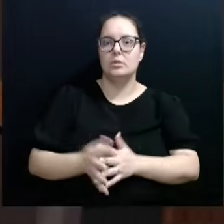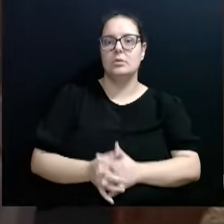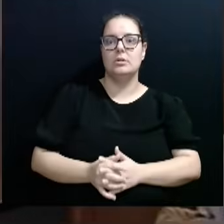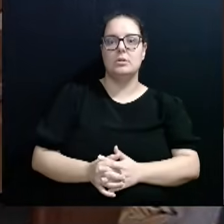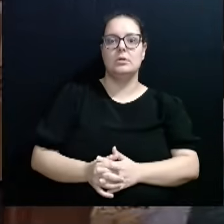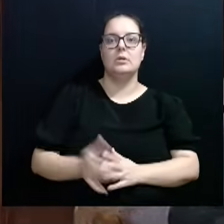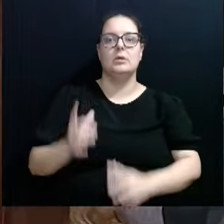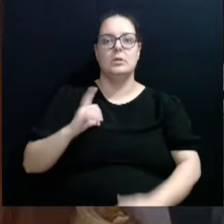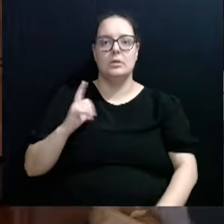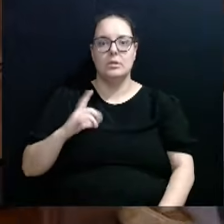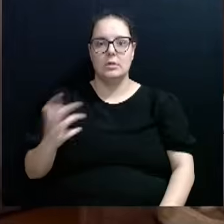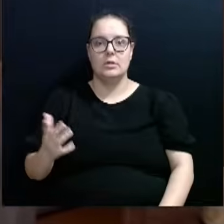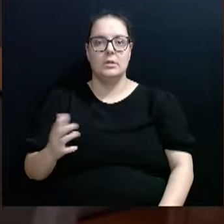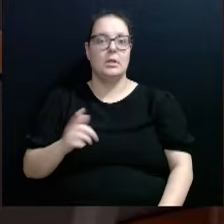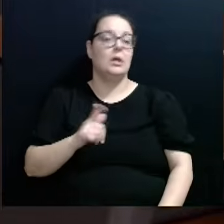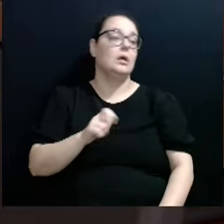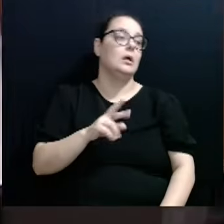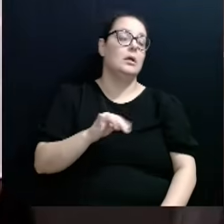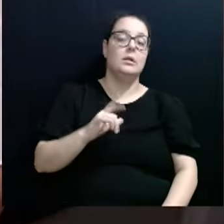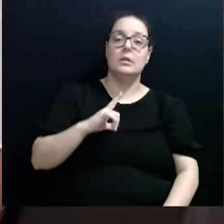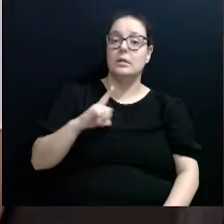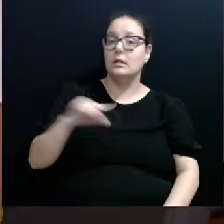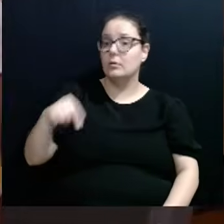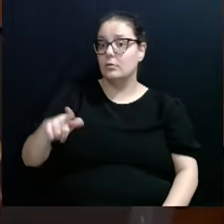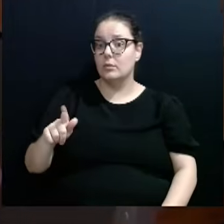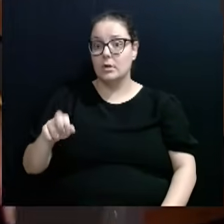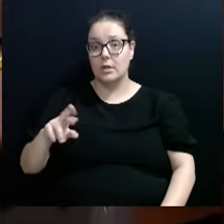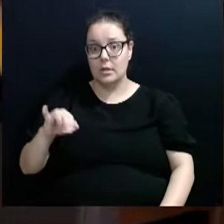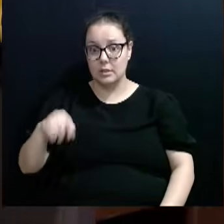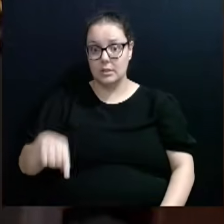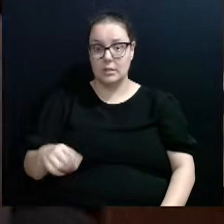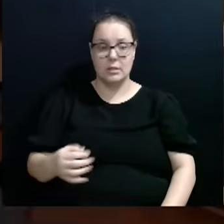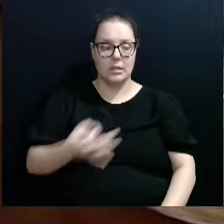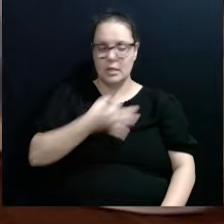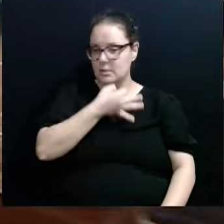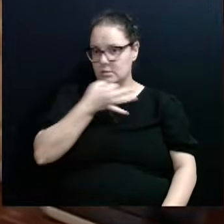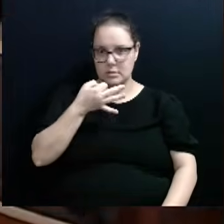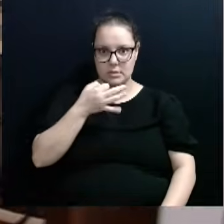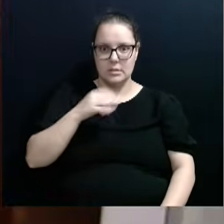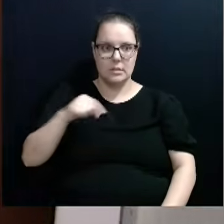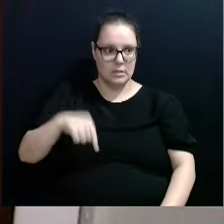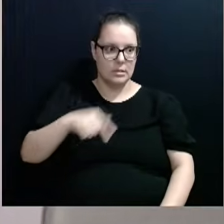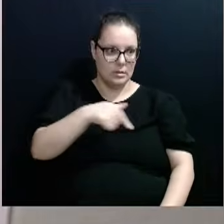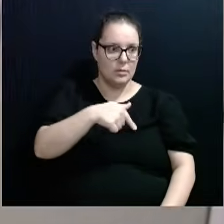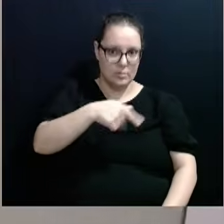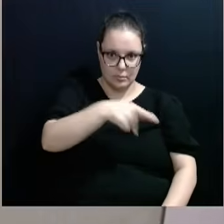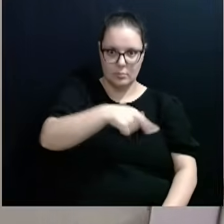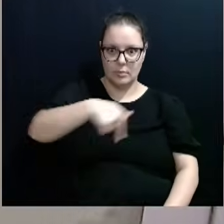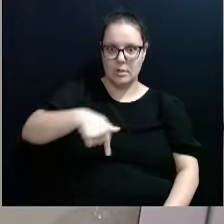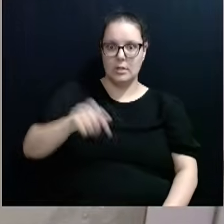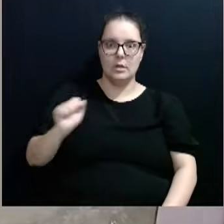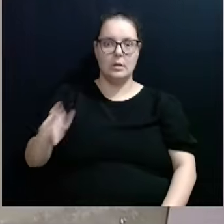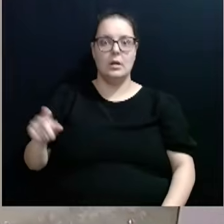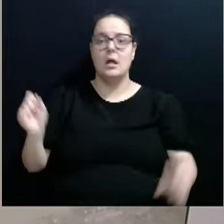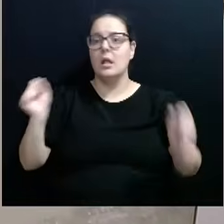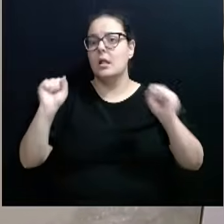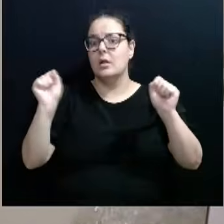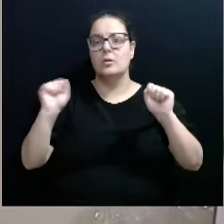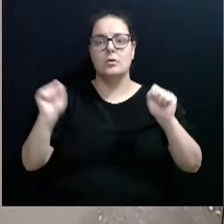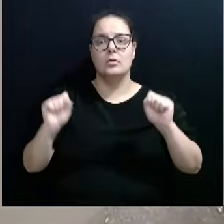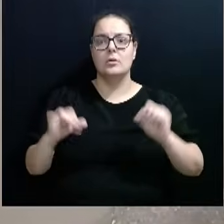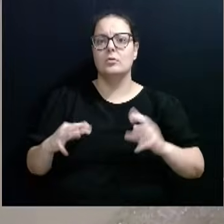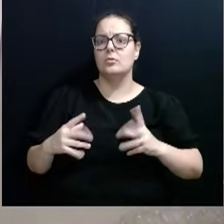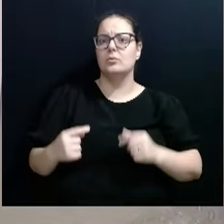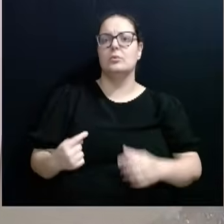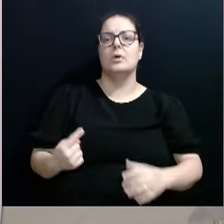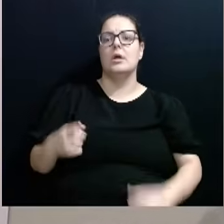gari. Eu tenho um gari que ele é excelente daqui do parque, ele é aposentado, ele ama tudo quanto é disco antigo, ele vem atrás dos